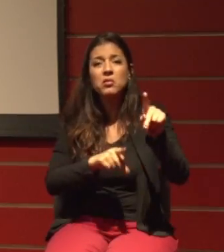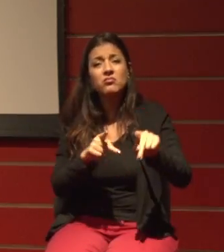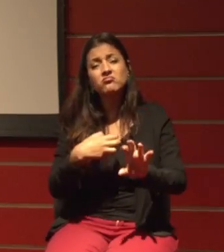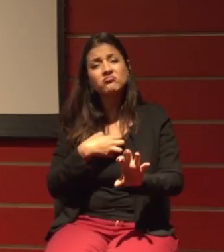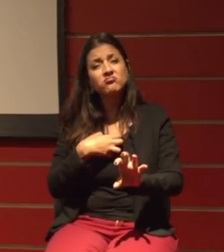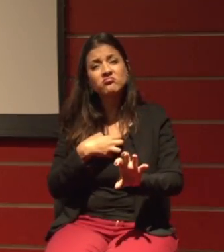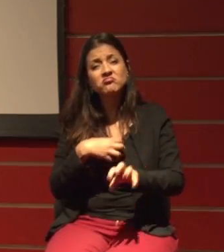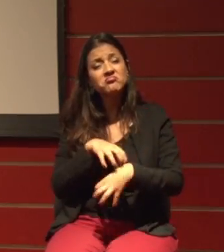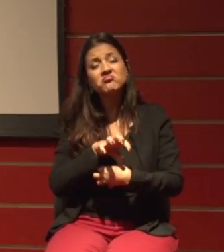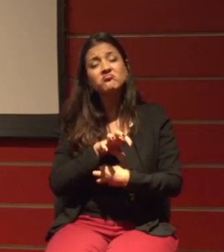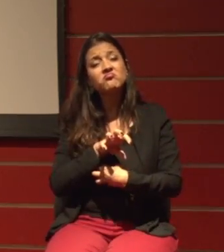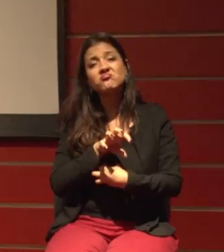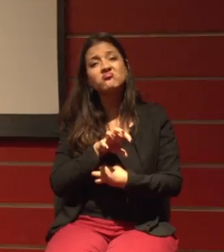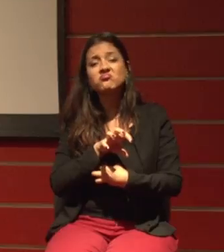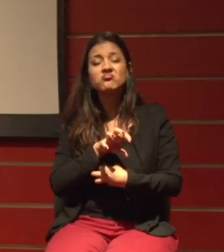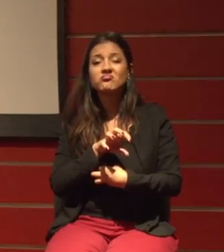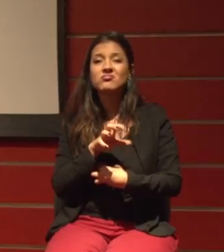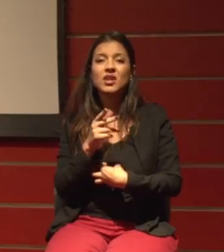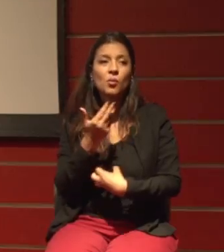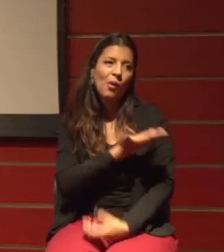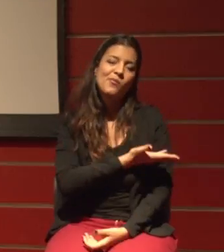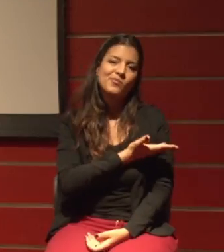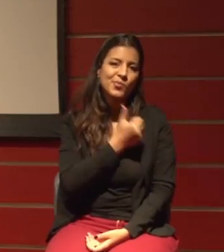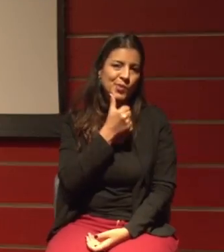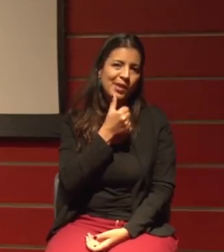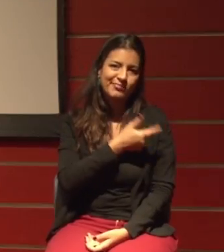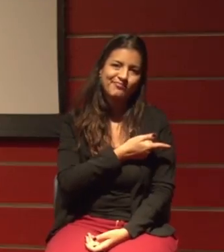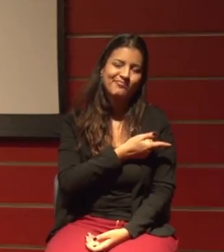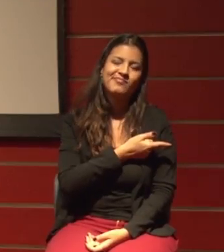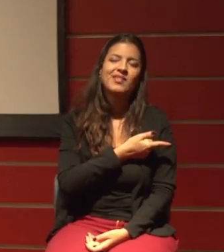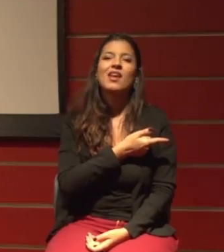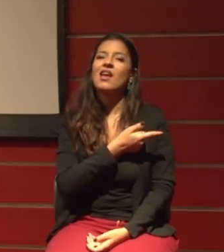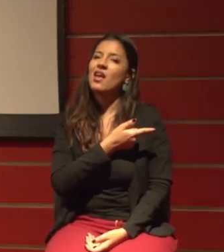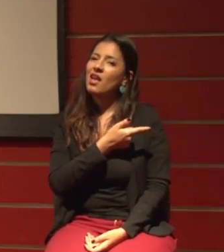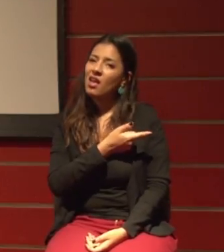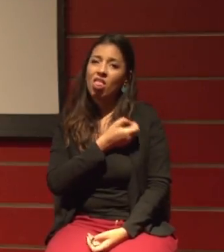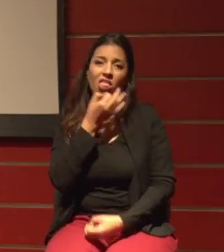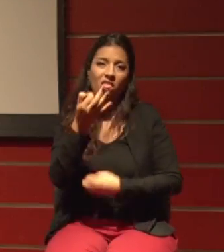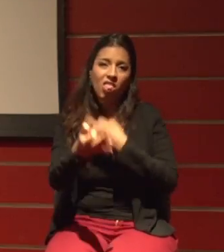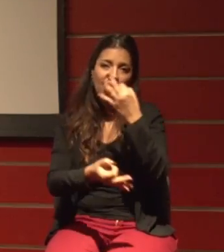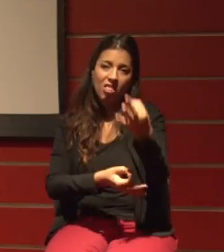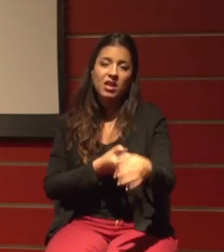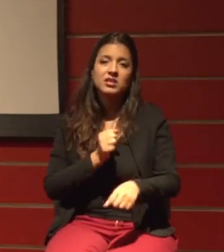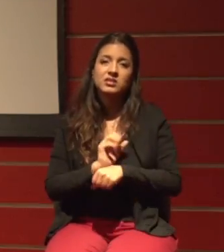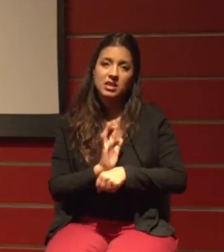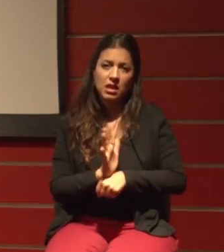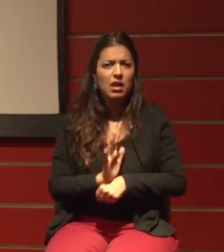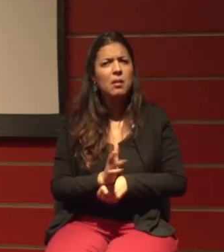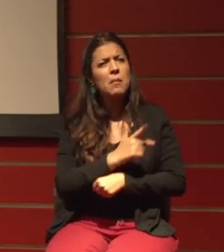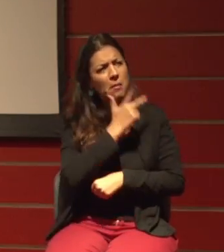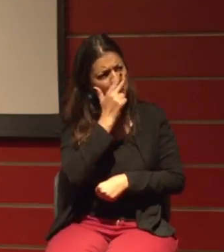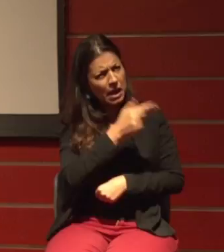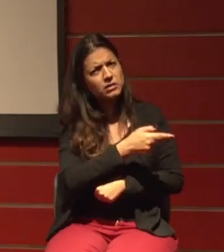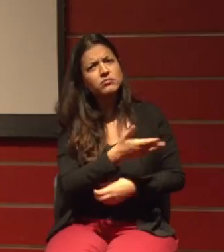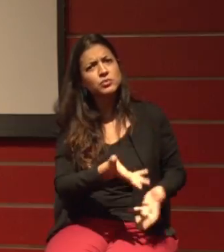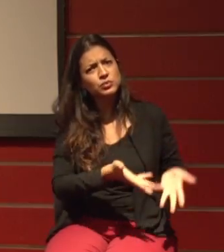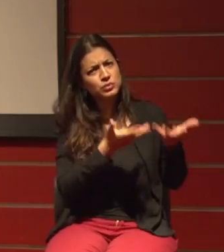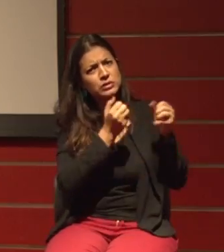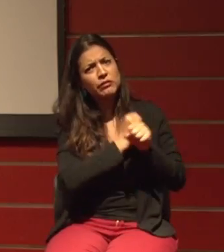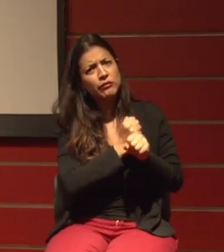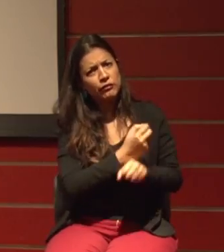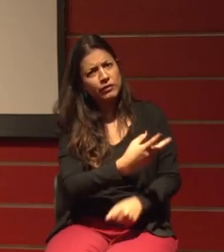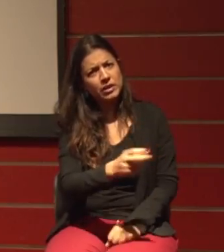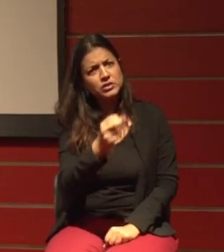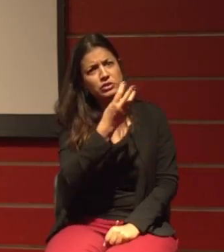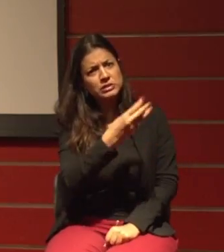de empatia como essa como esse né é uma crítica de cinema parece conceituada com 20 ou 30